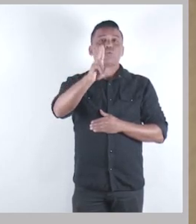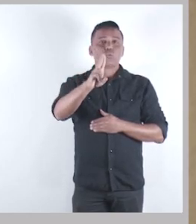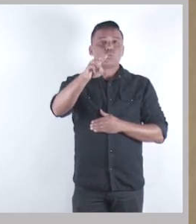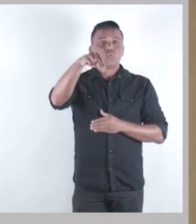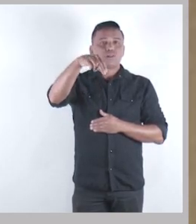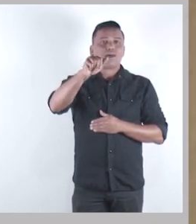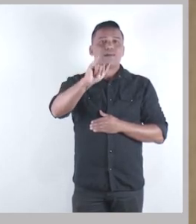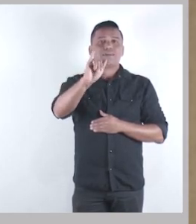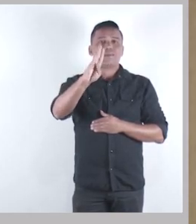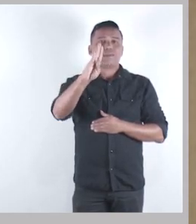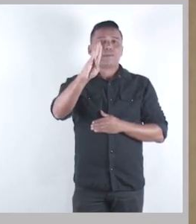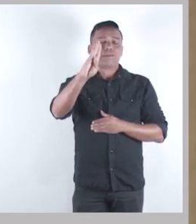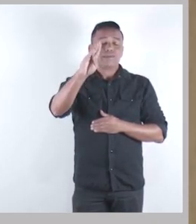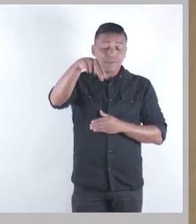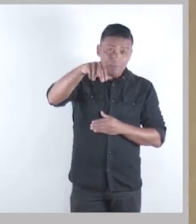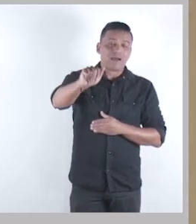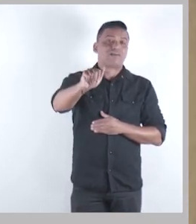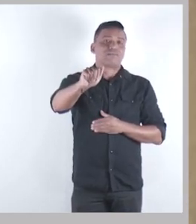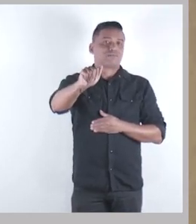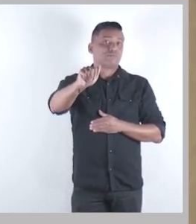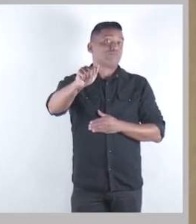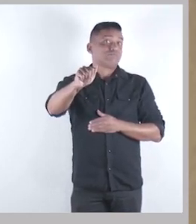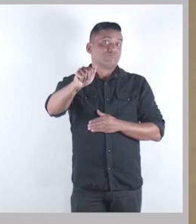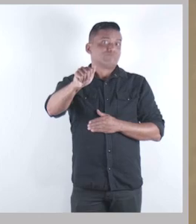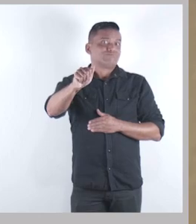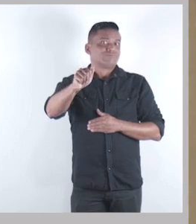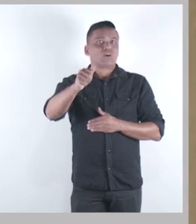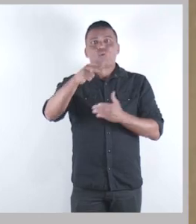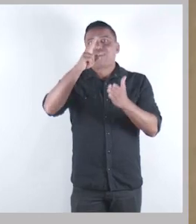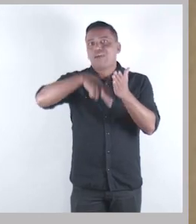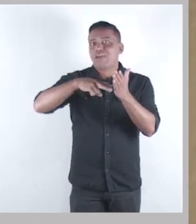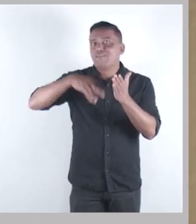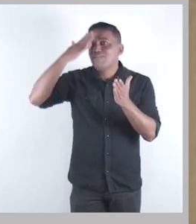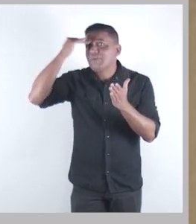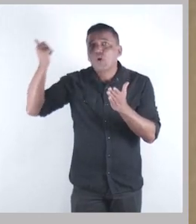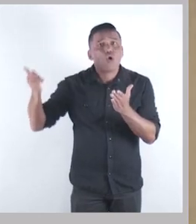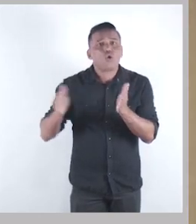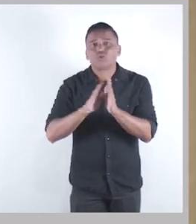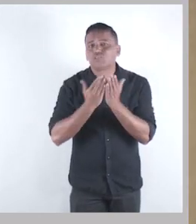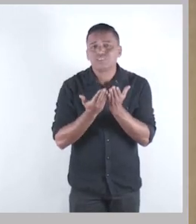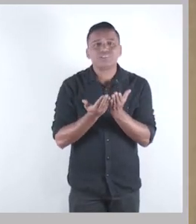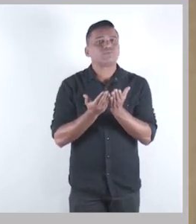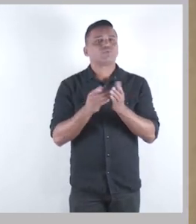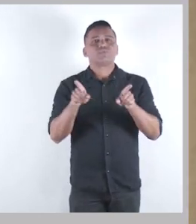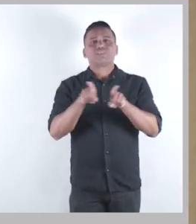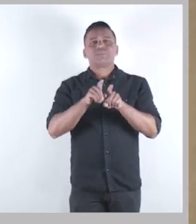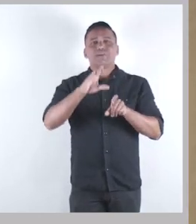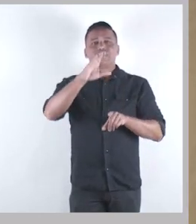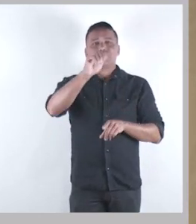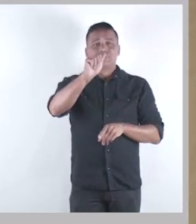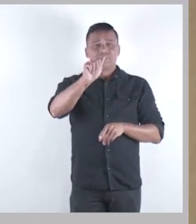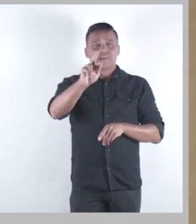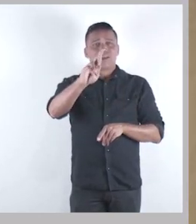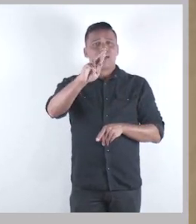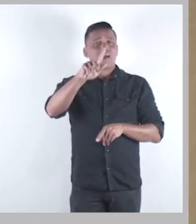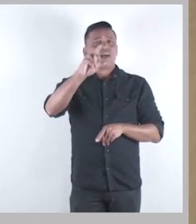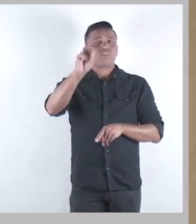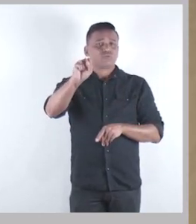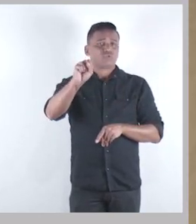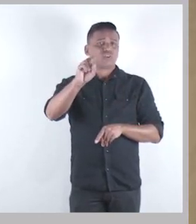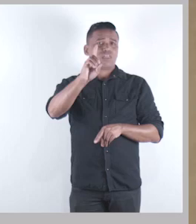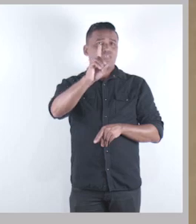Nós Matamos o Cão Tinhoso, de Luís Bernardo Anguana. Nós conhecemos Carlos Drummond, obviamente, também